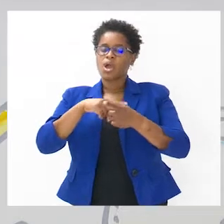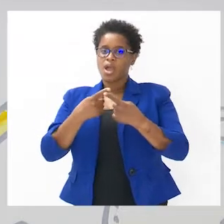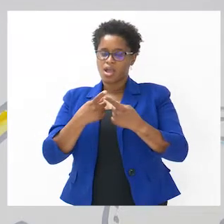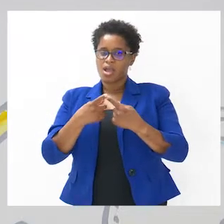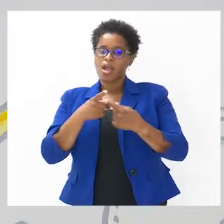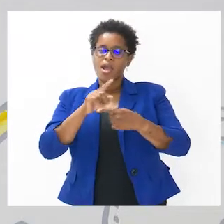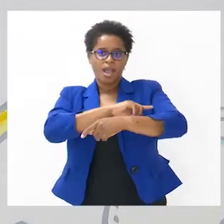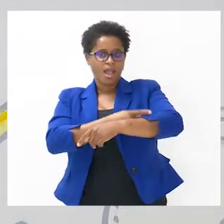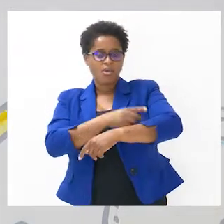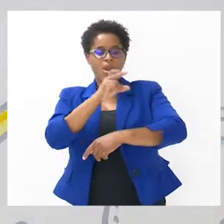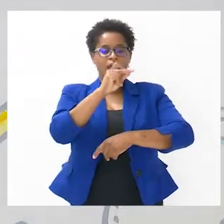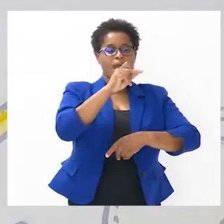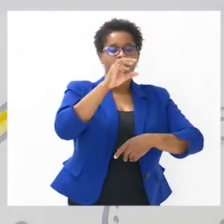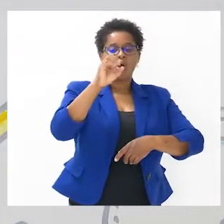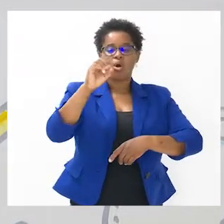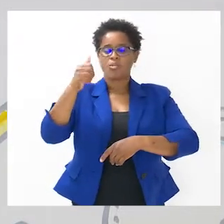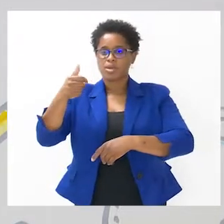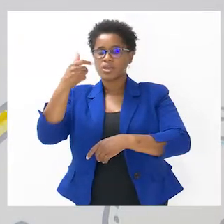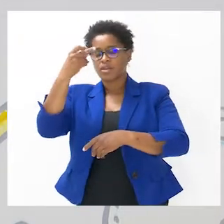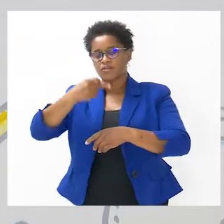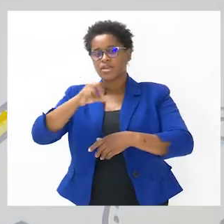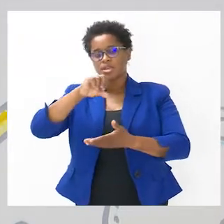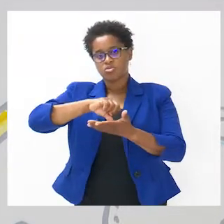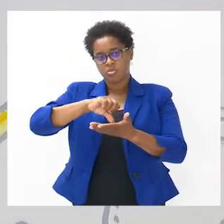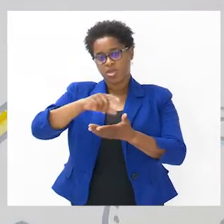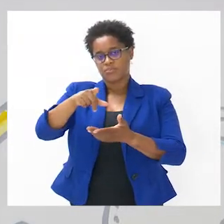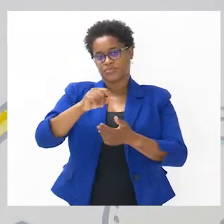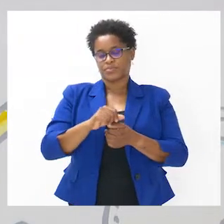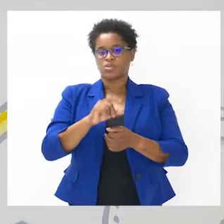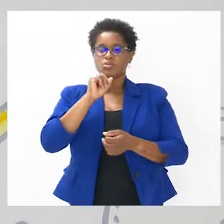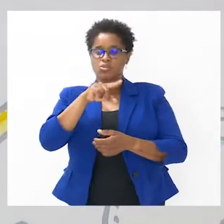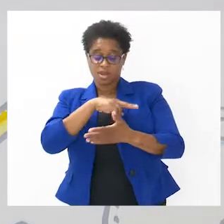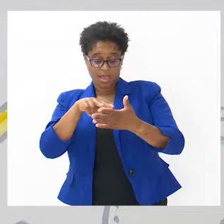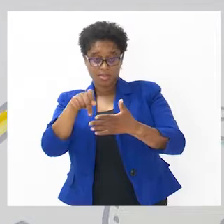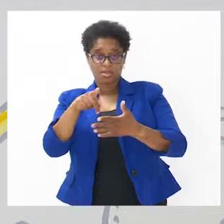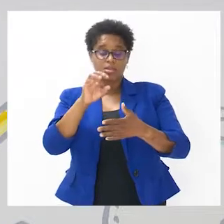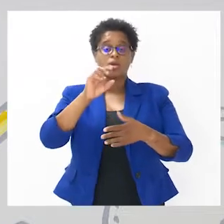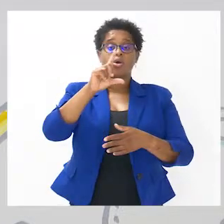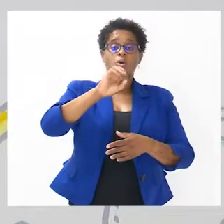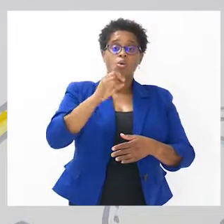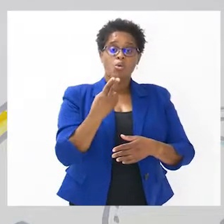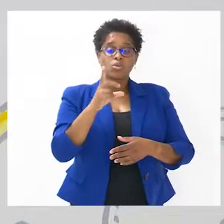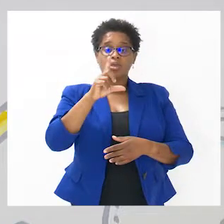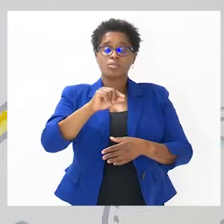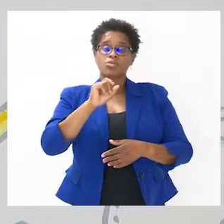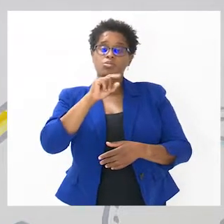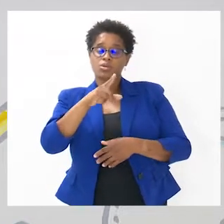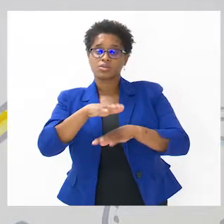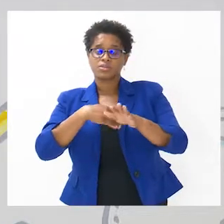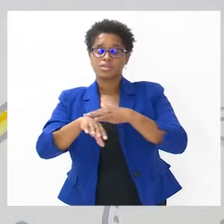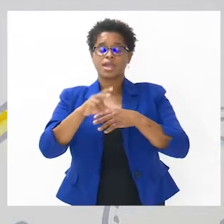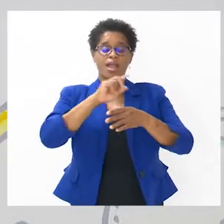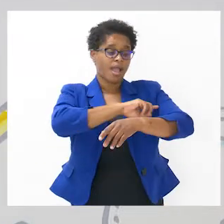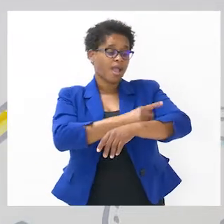AOB, podemos dizer assim. Ou então, também representar ângulo